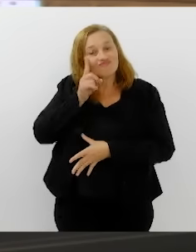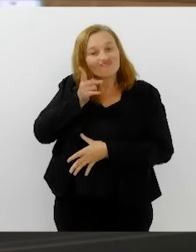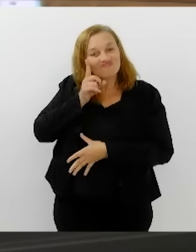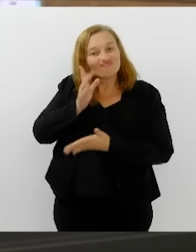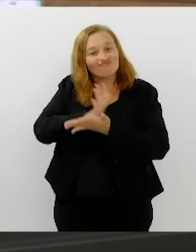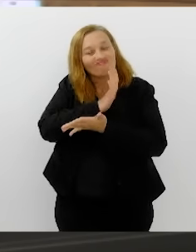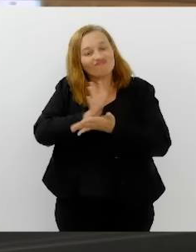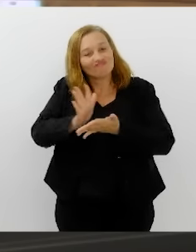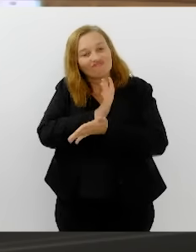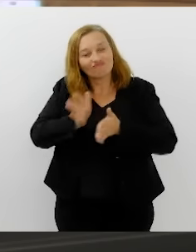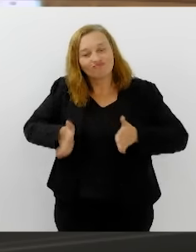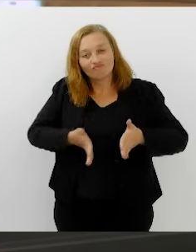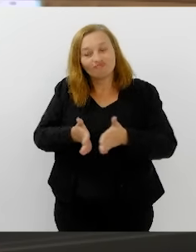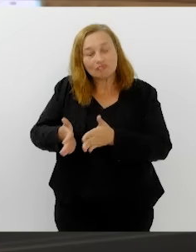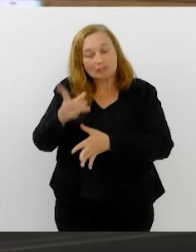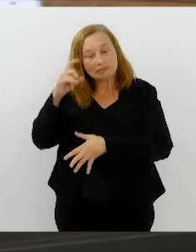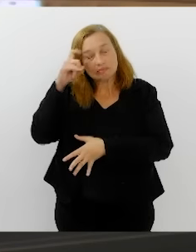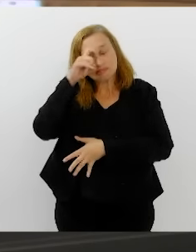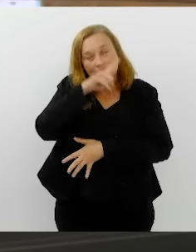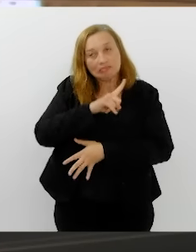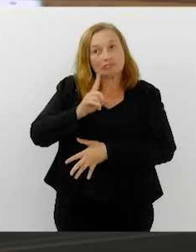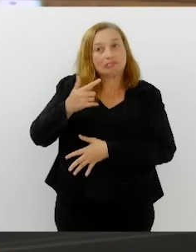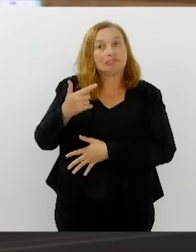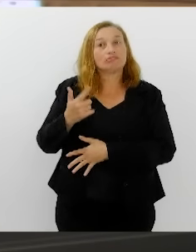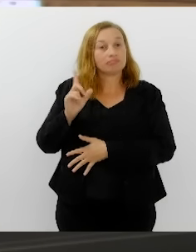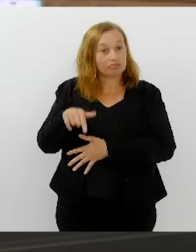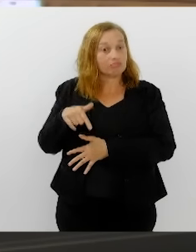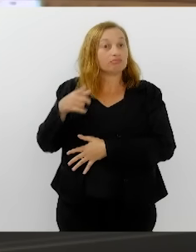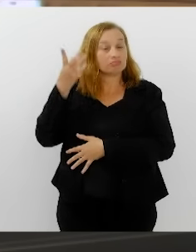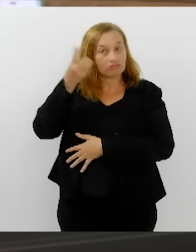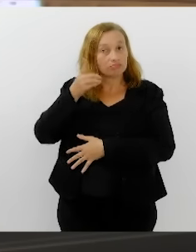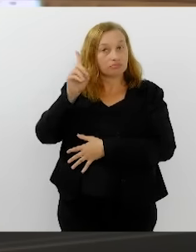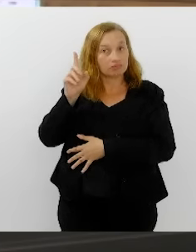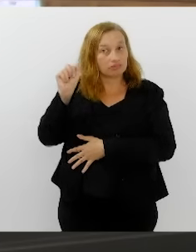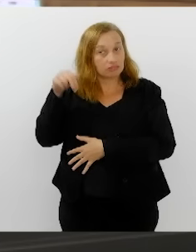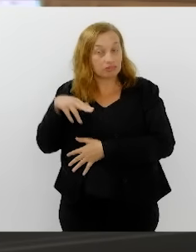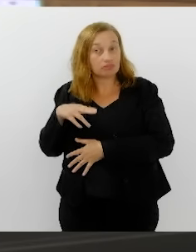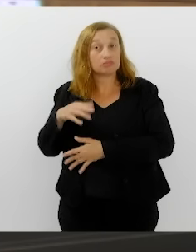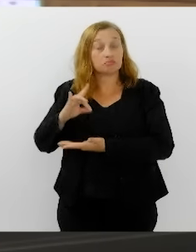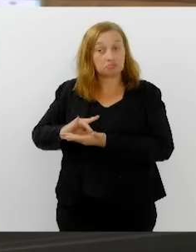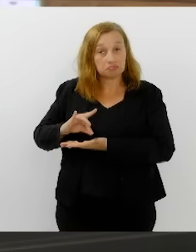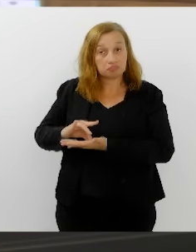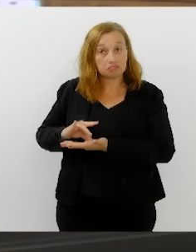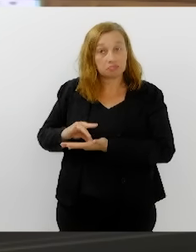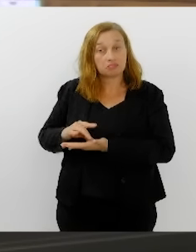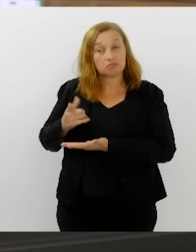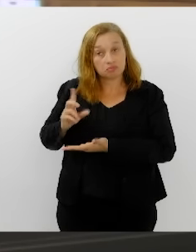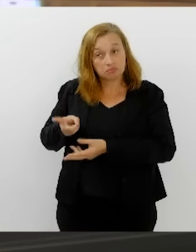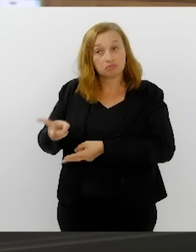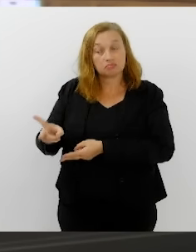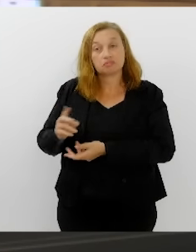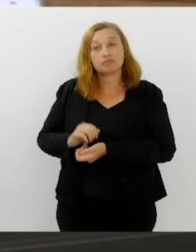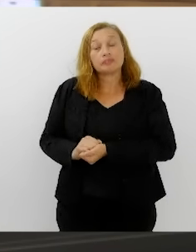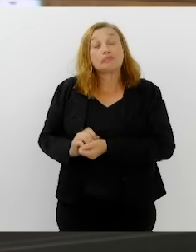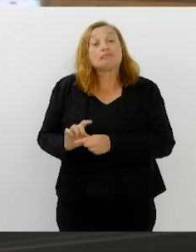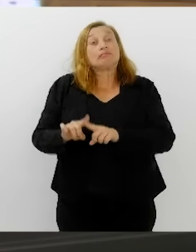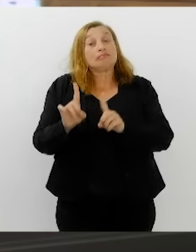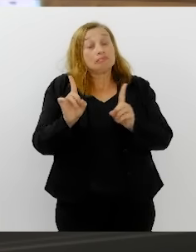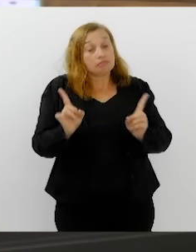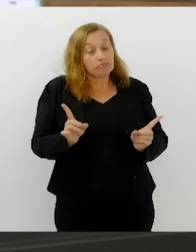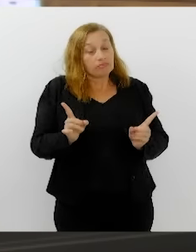caminhos são muito espinhosos, né, deputado Alain? Principalmente quando se quer seguir com a verdade. Mas o